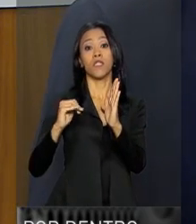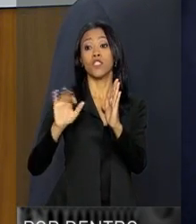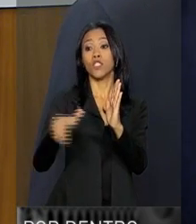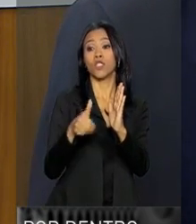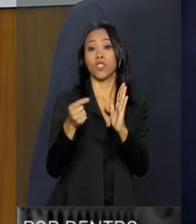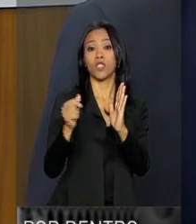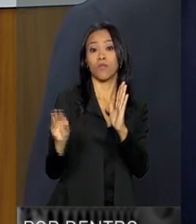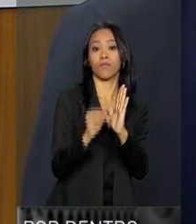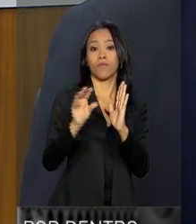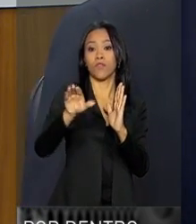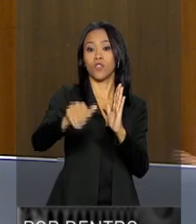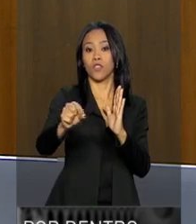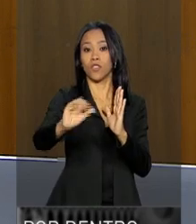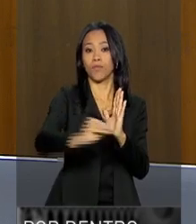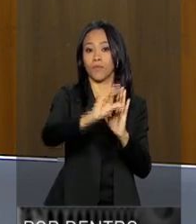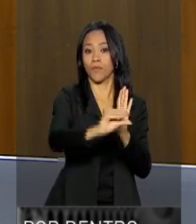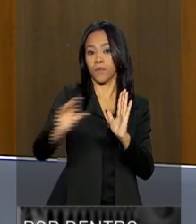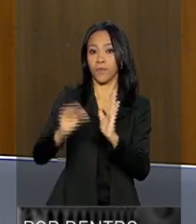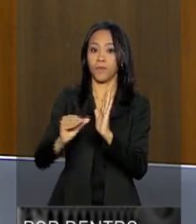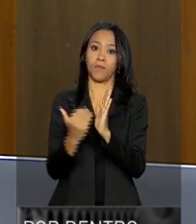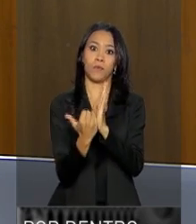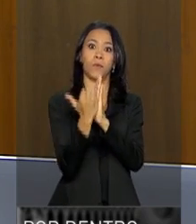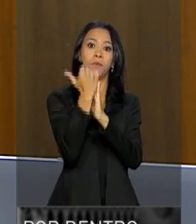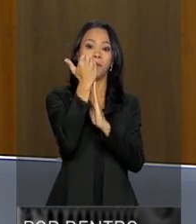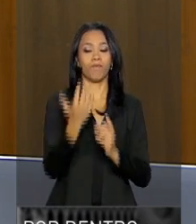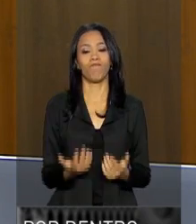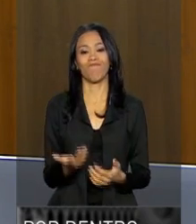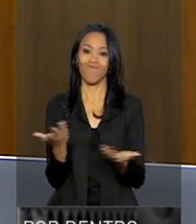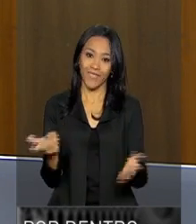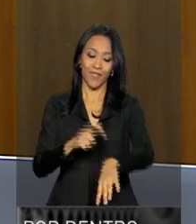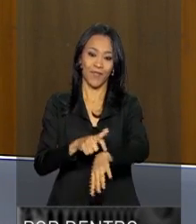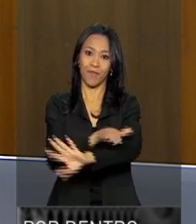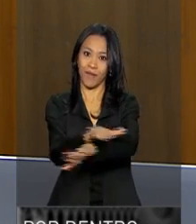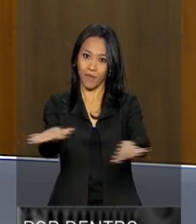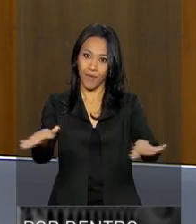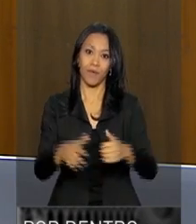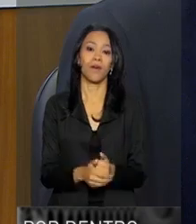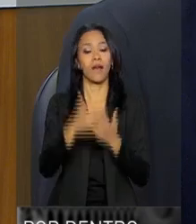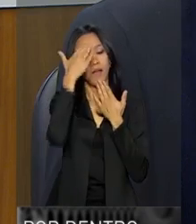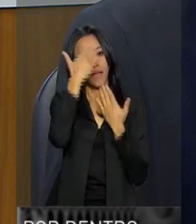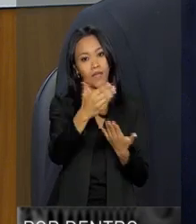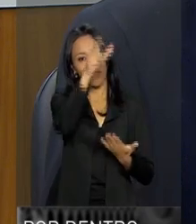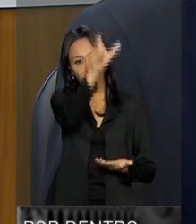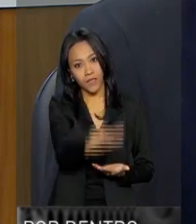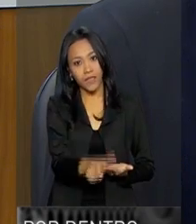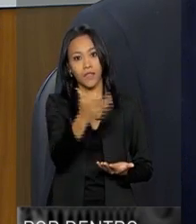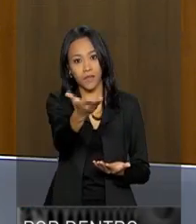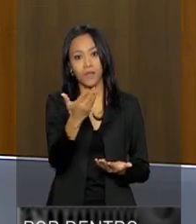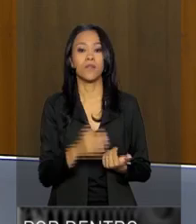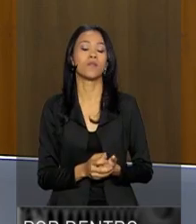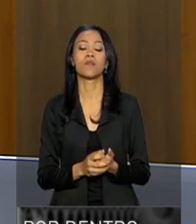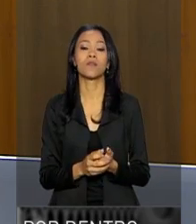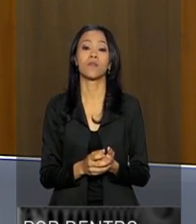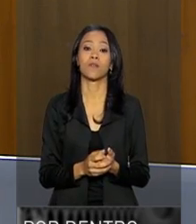dinheiro pra ajudar ninguém nosso tempo infelizmente chegou ao fim eu agradeço a sua presença ministro do planejamento desenvolvimento e